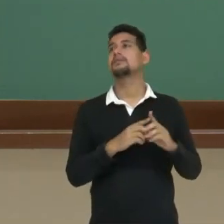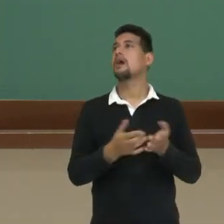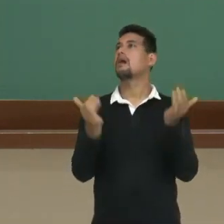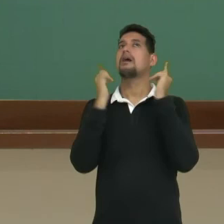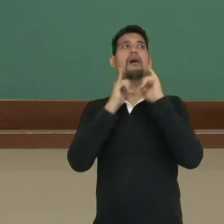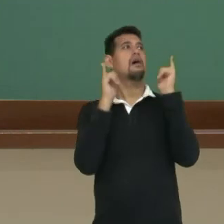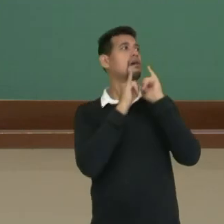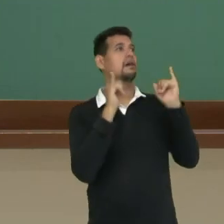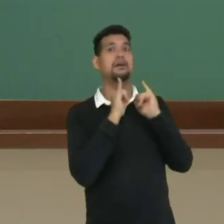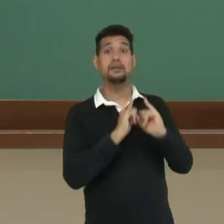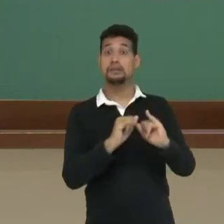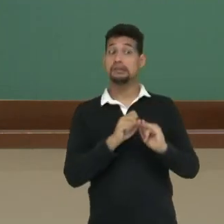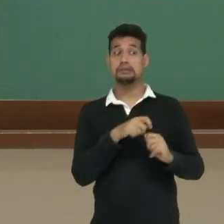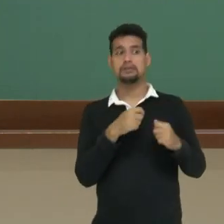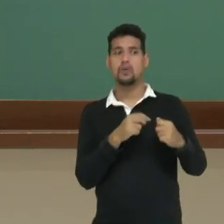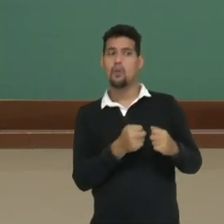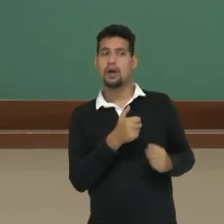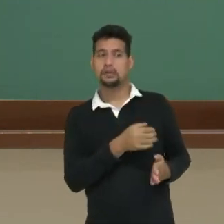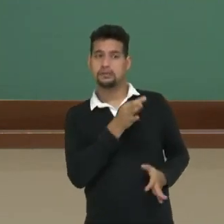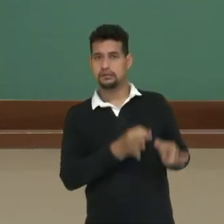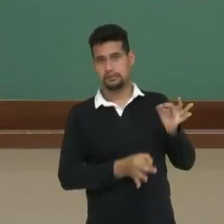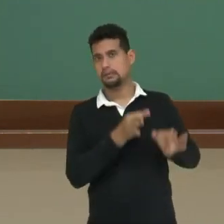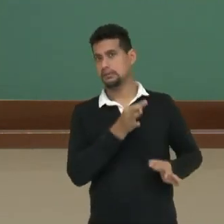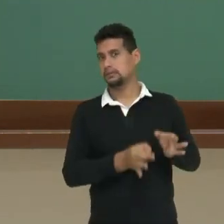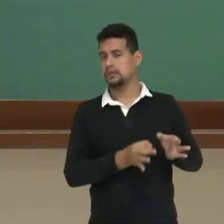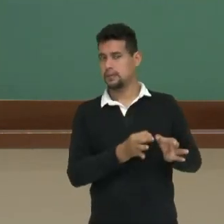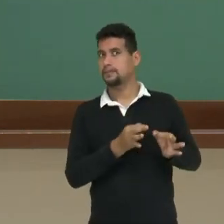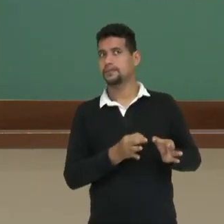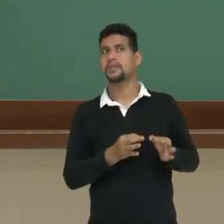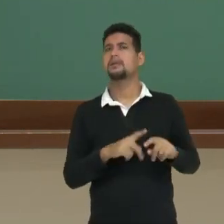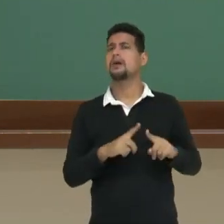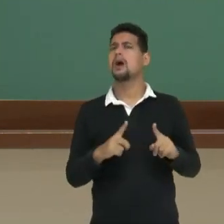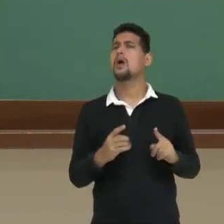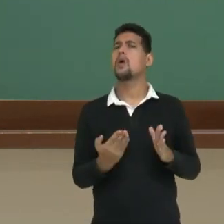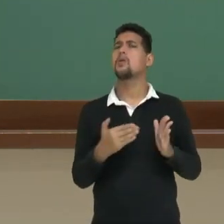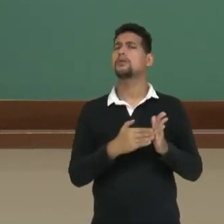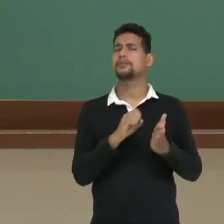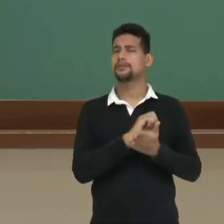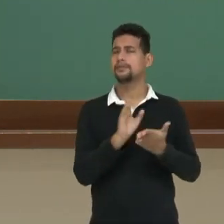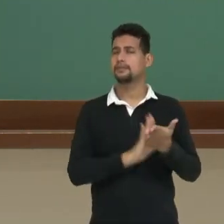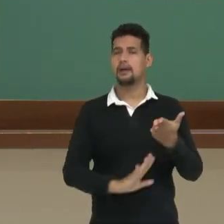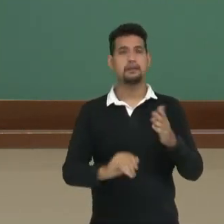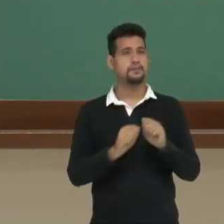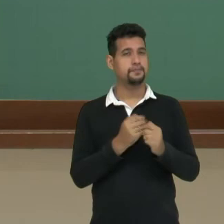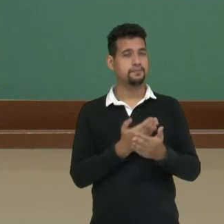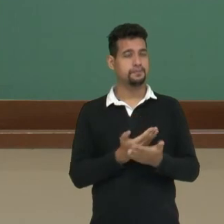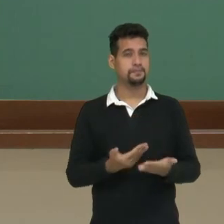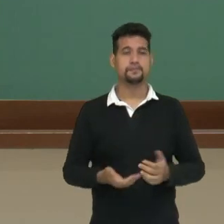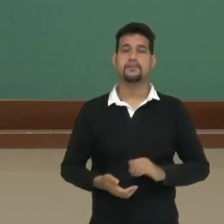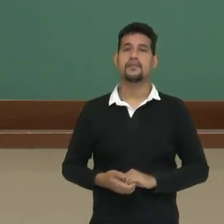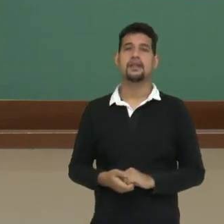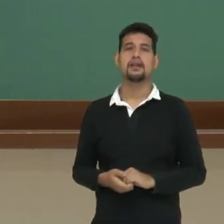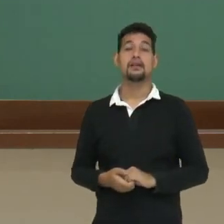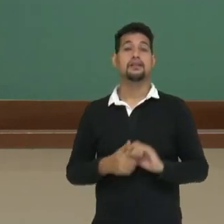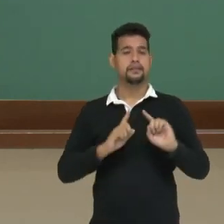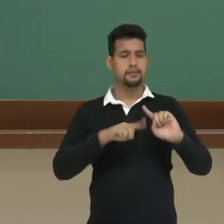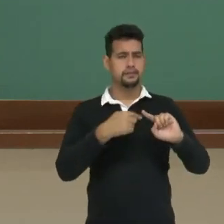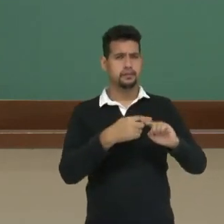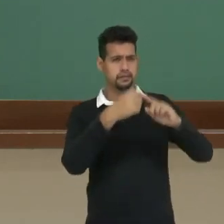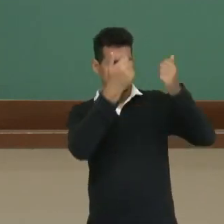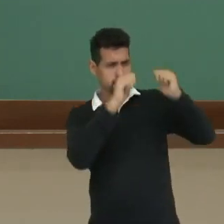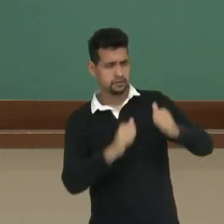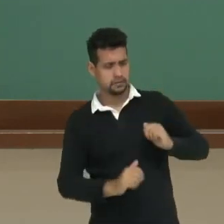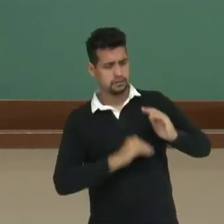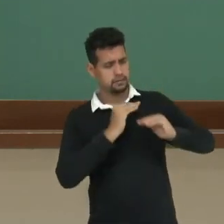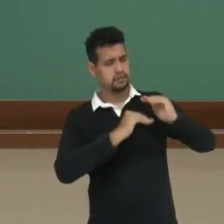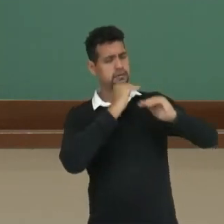você poderia ser julgado por isso. Mas vamos então para a nossa última atividade da aula de hoje. Após verificarmos a